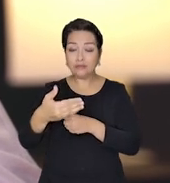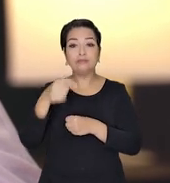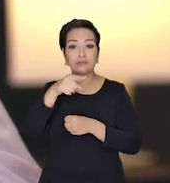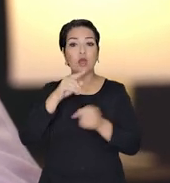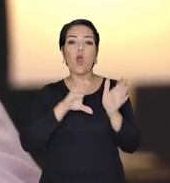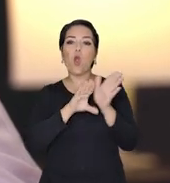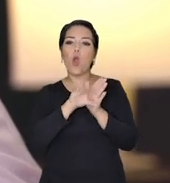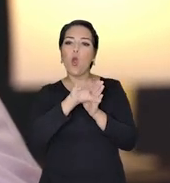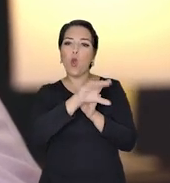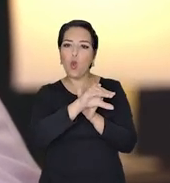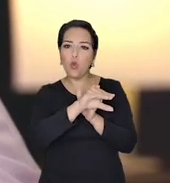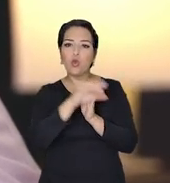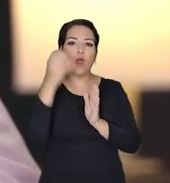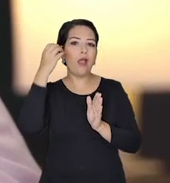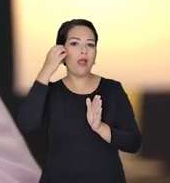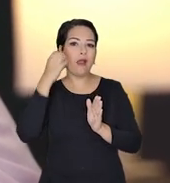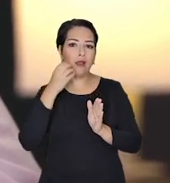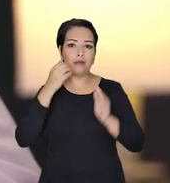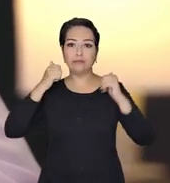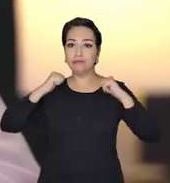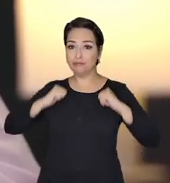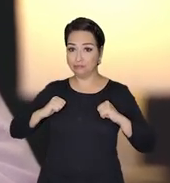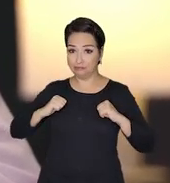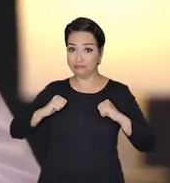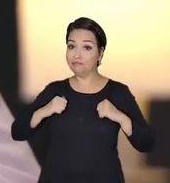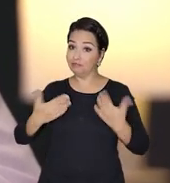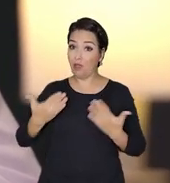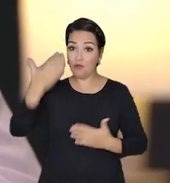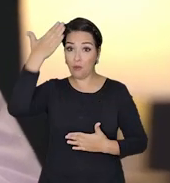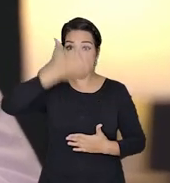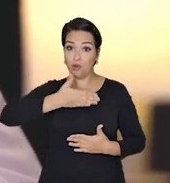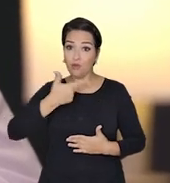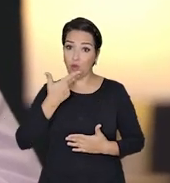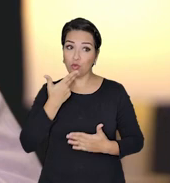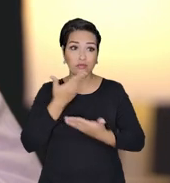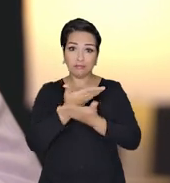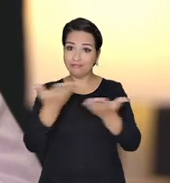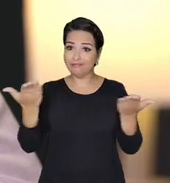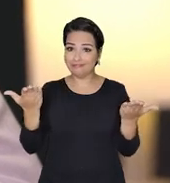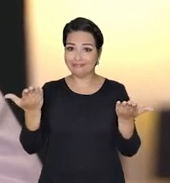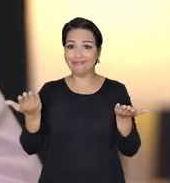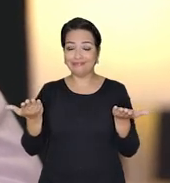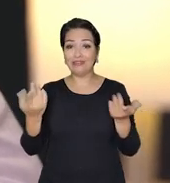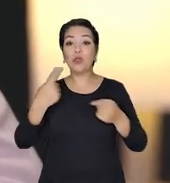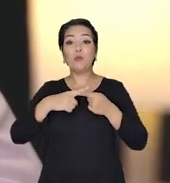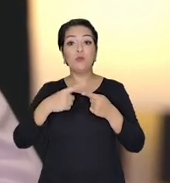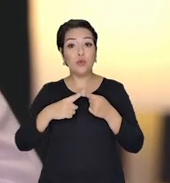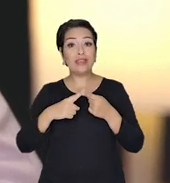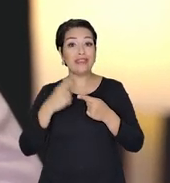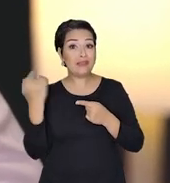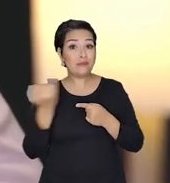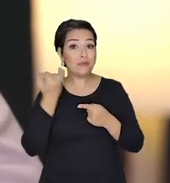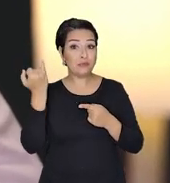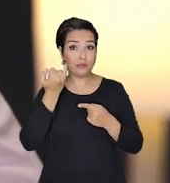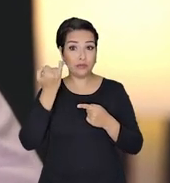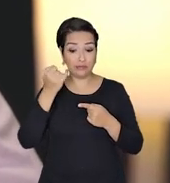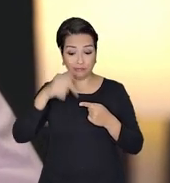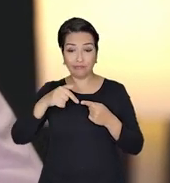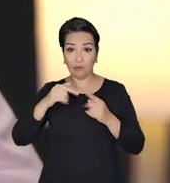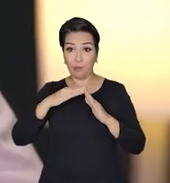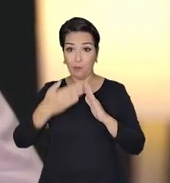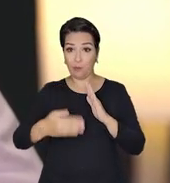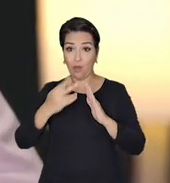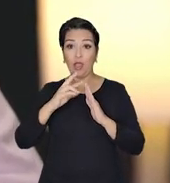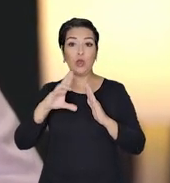Google Cláudio Castro Mochila para comprovar o que eu estou dizendo. Por que isso é importante? Porque só quem mora aqui no Rio sabe